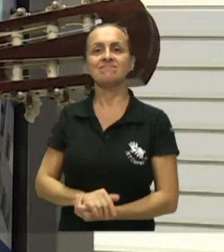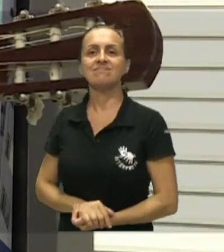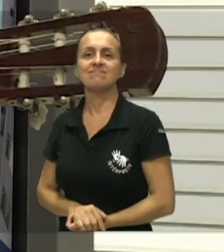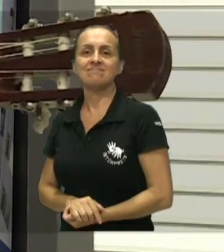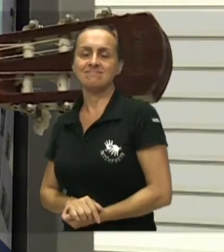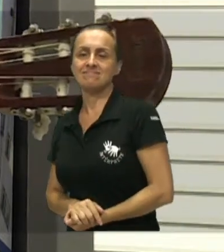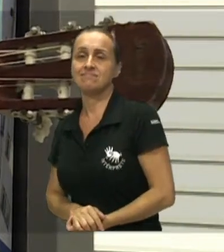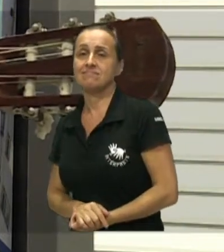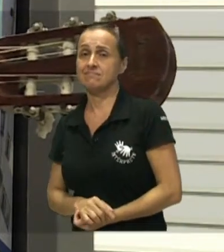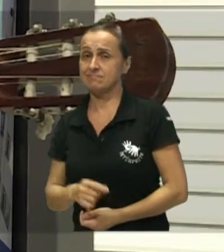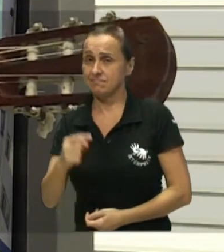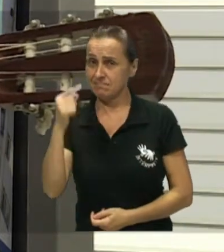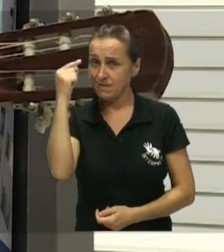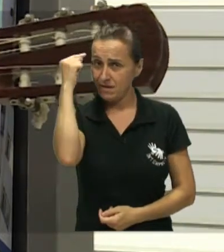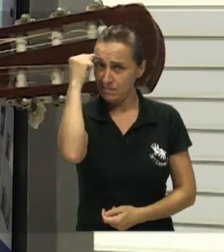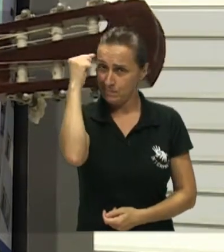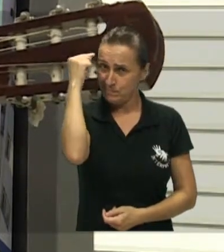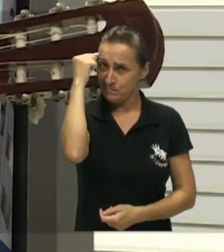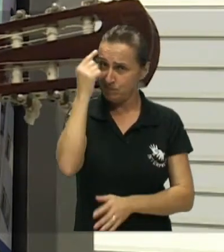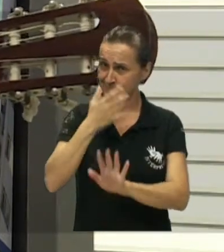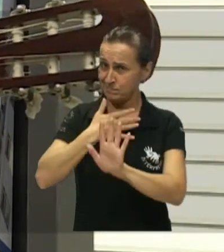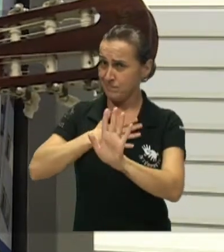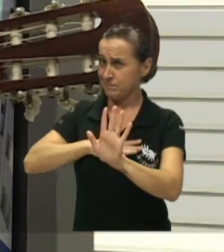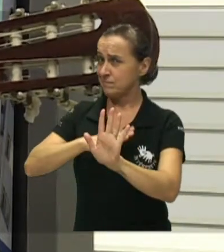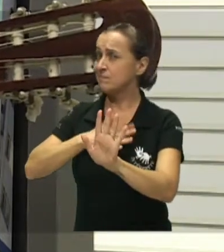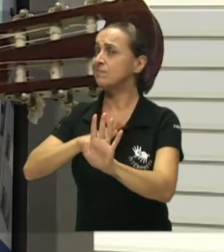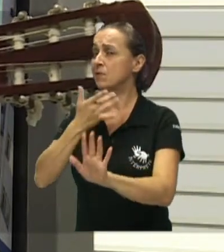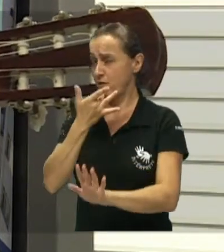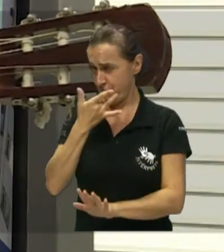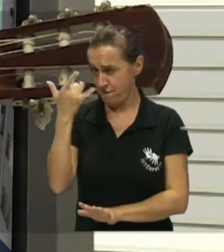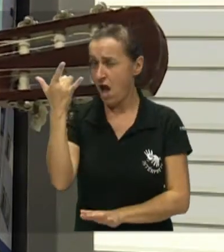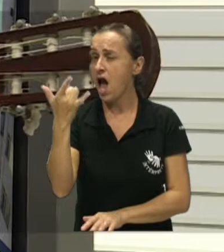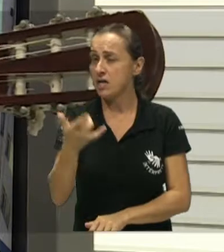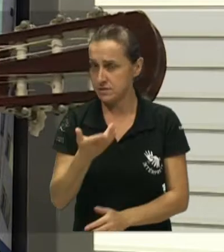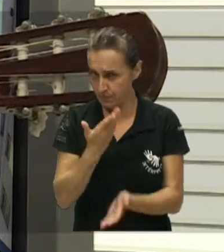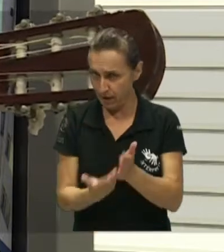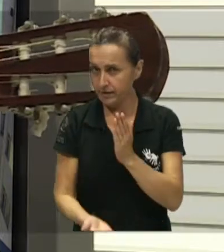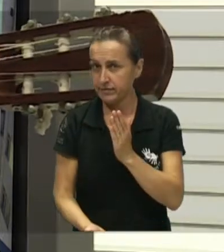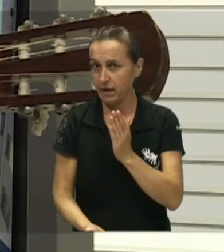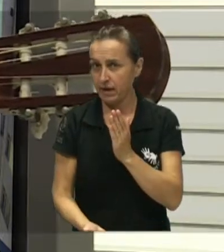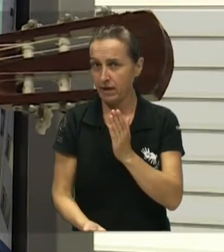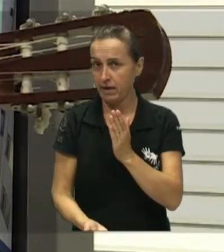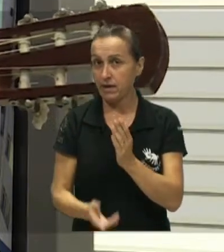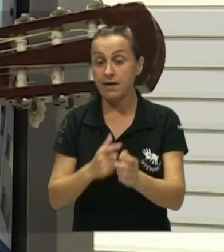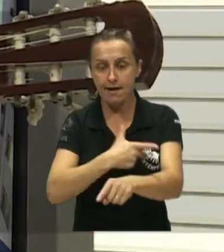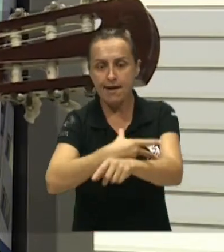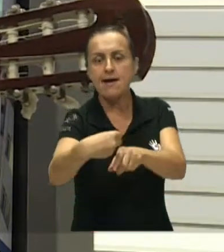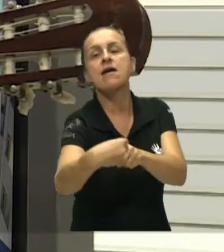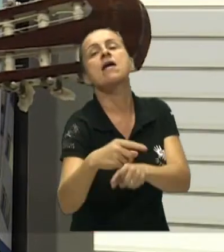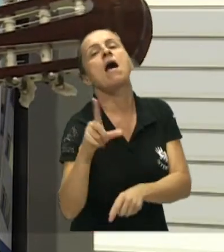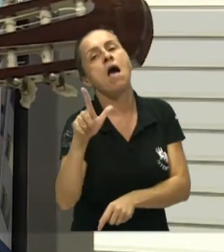Põe a cabeça no lugar, é fácil saber perder, difícil é saber